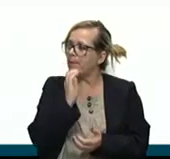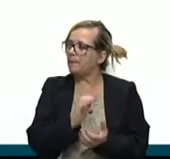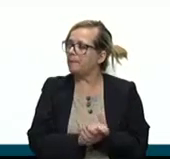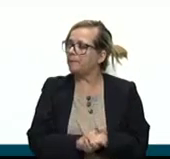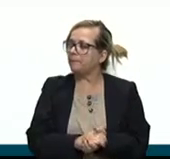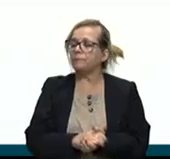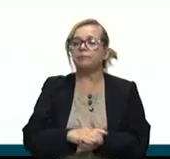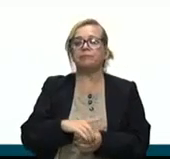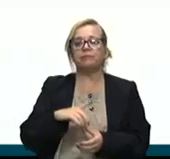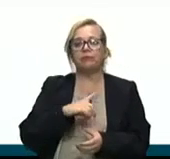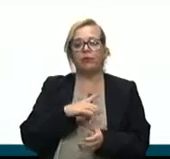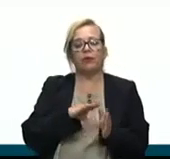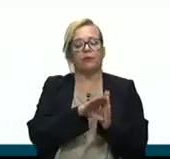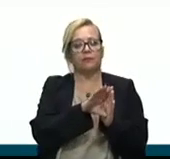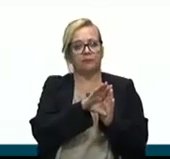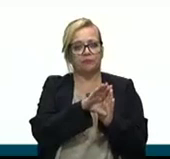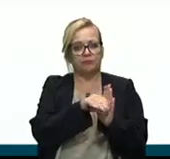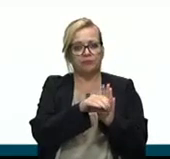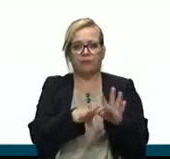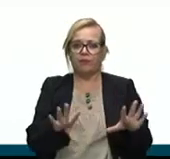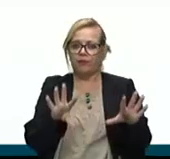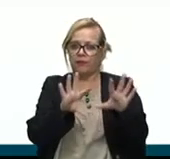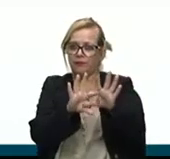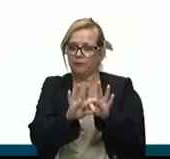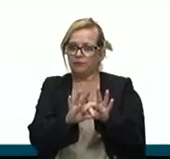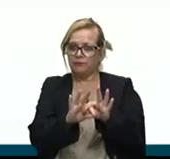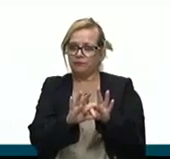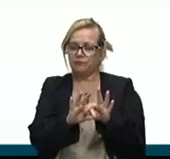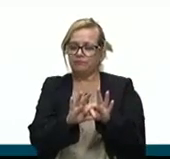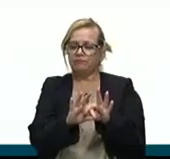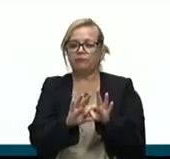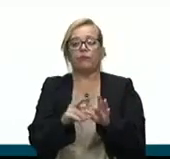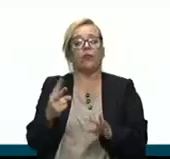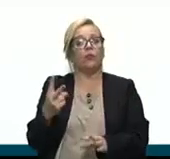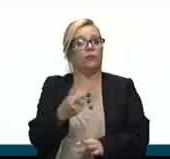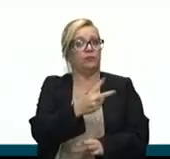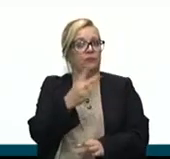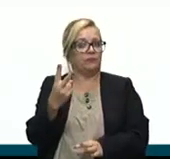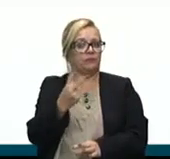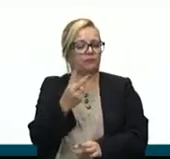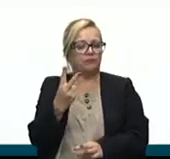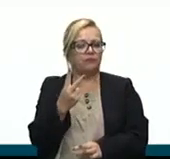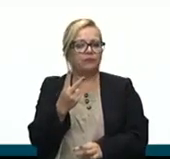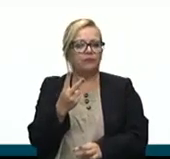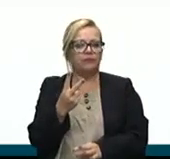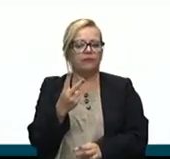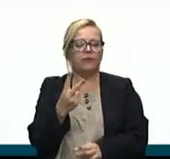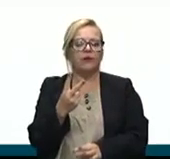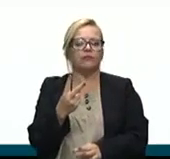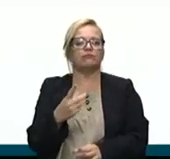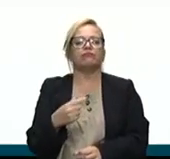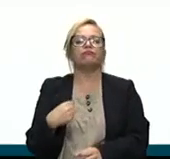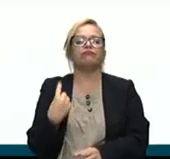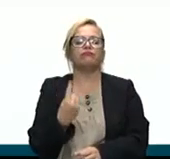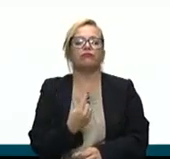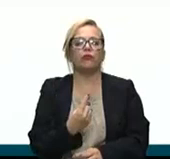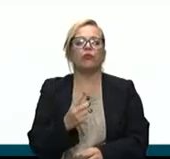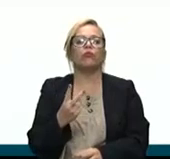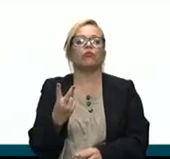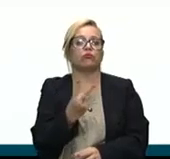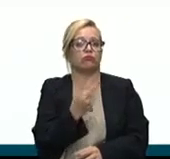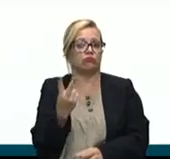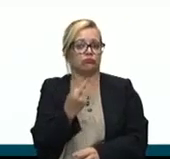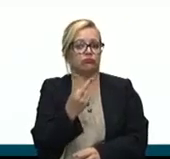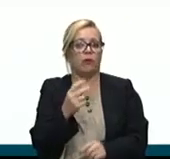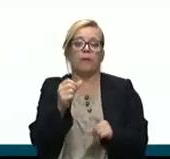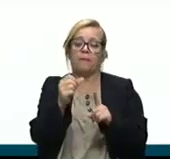E aí nós temos o conceito de correlação. Disse que duas variáveis, no nosso exemplo, quais são essas duas